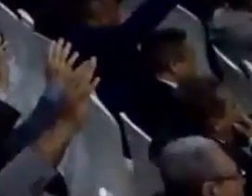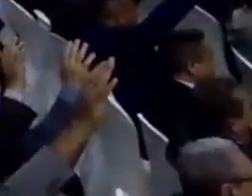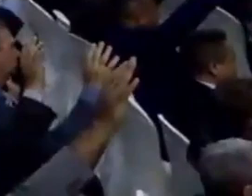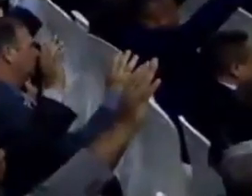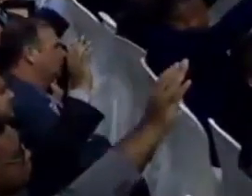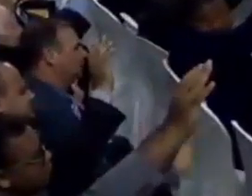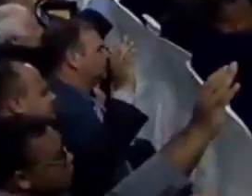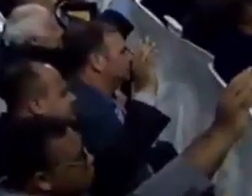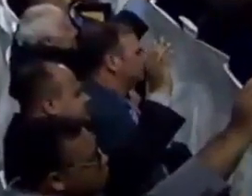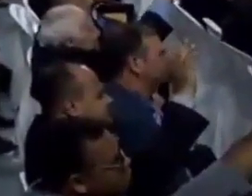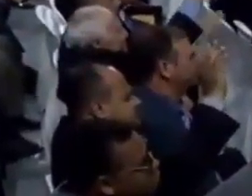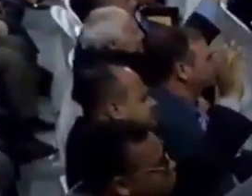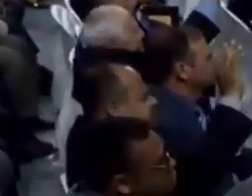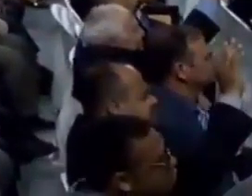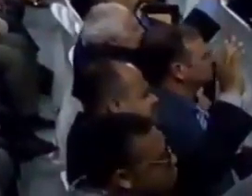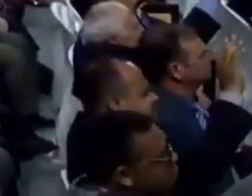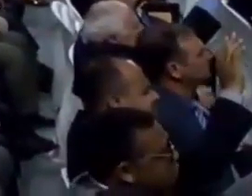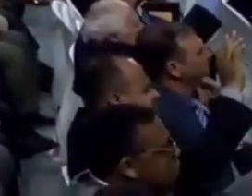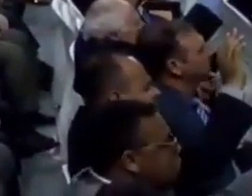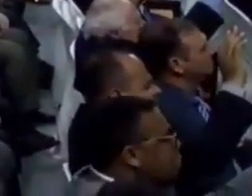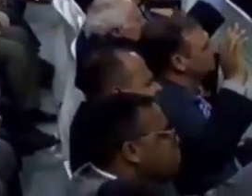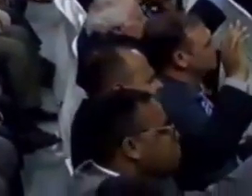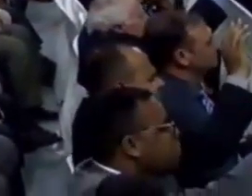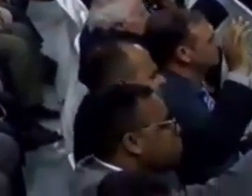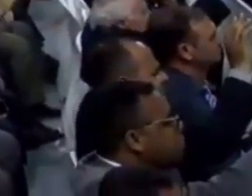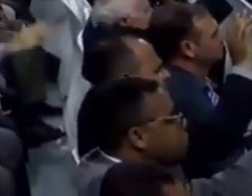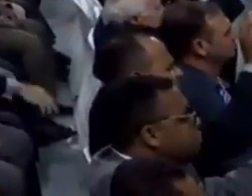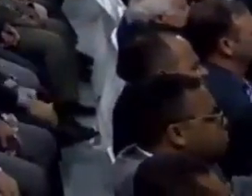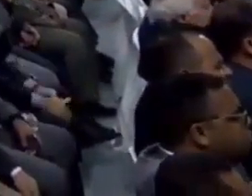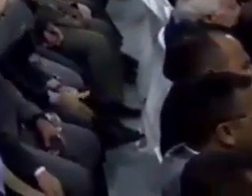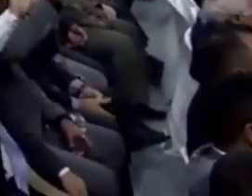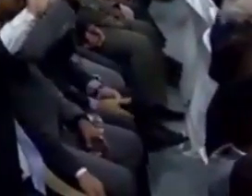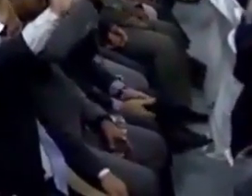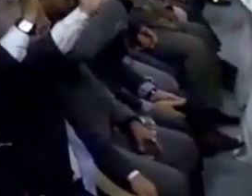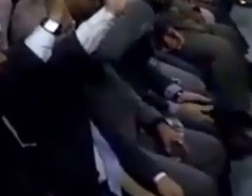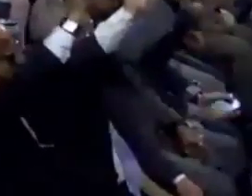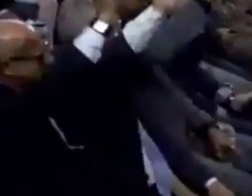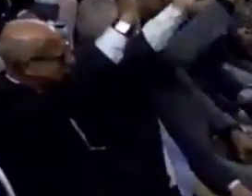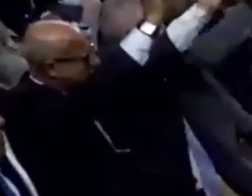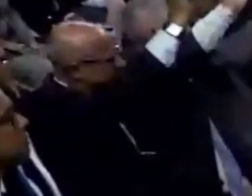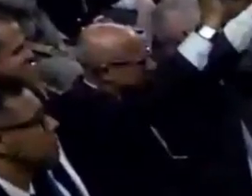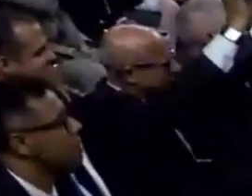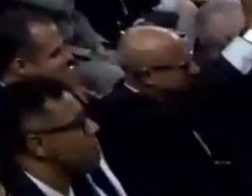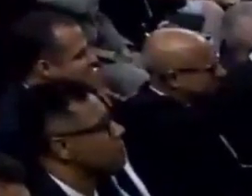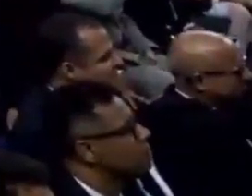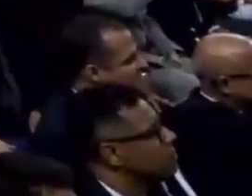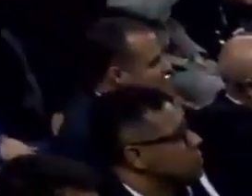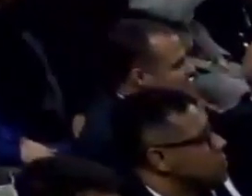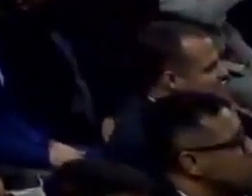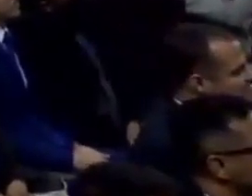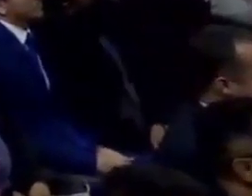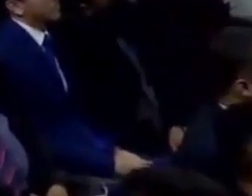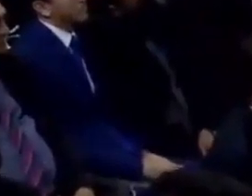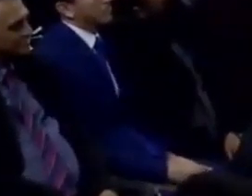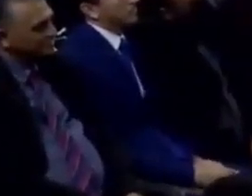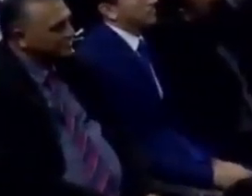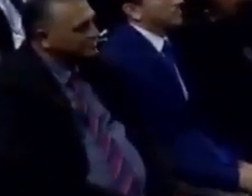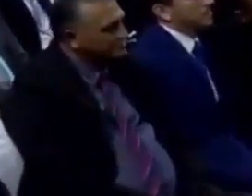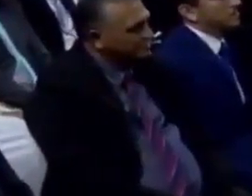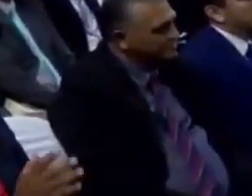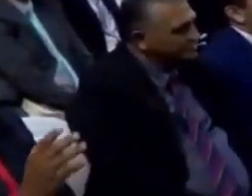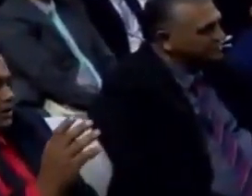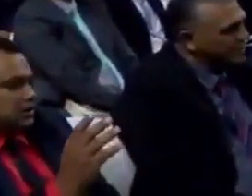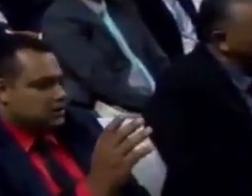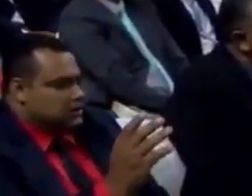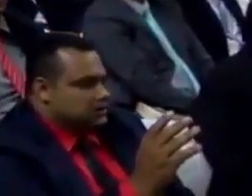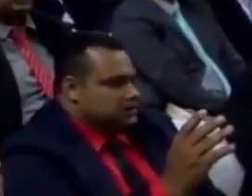ninguém. Deus continuará levantando pessoas para orar e pregadores